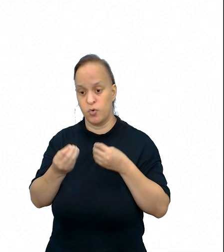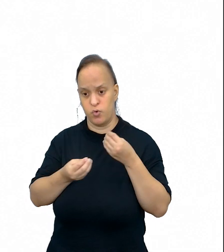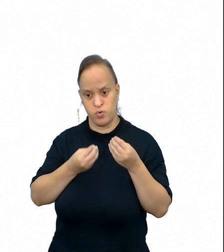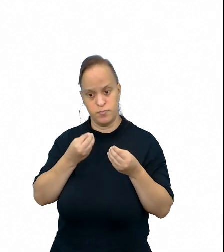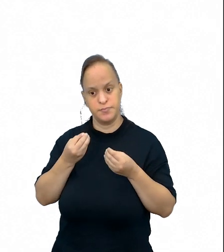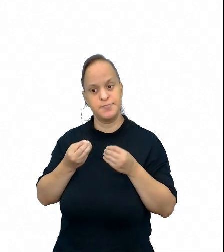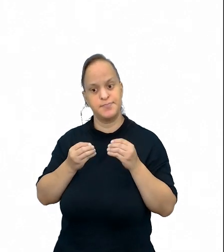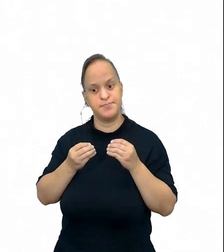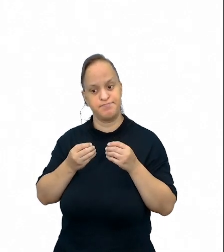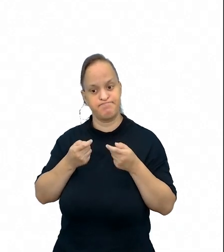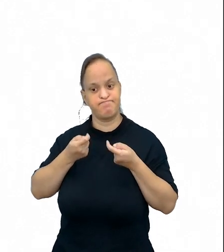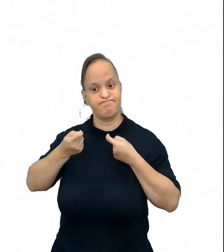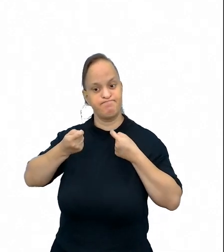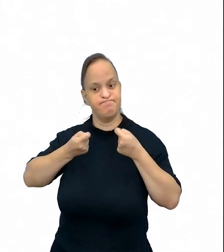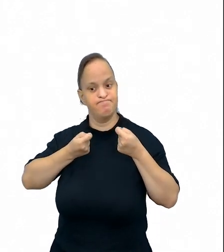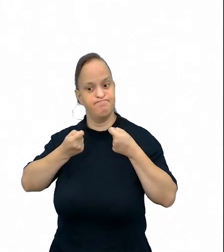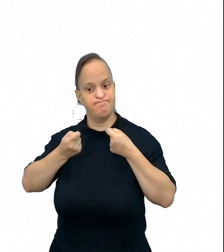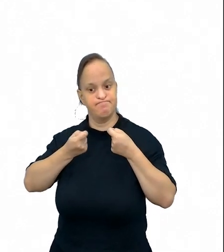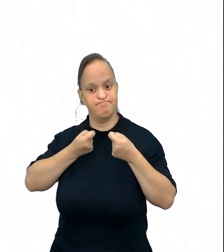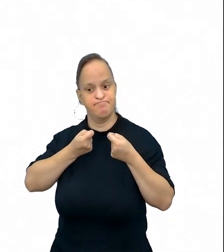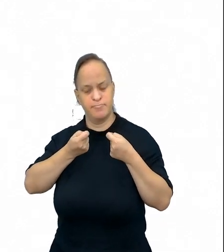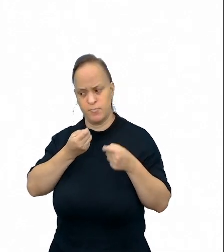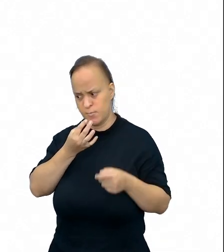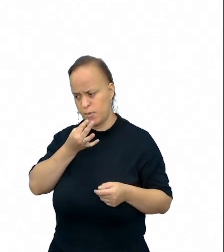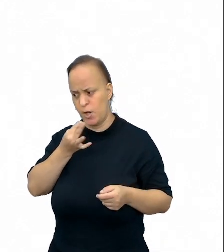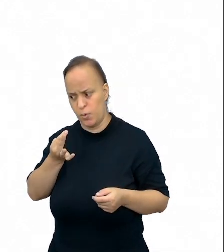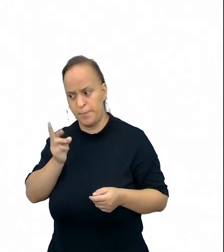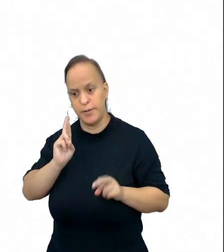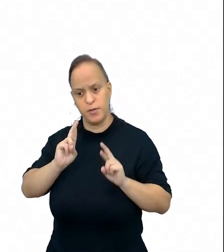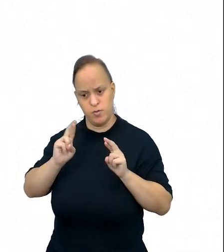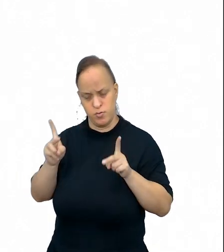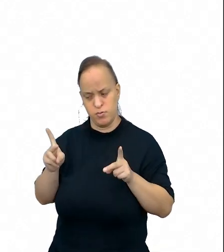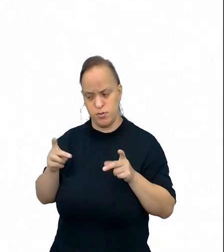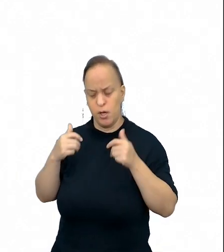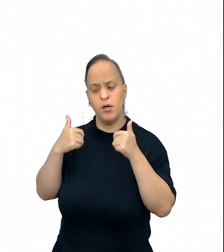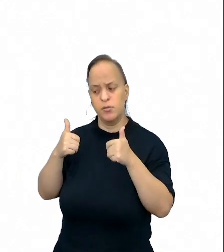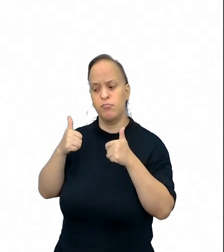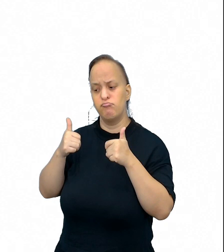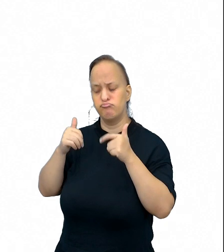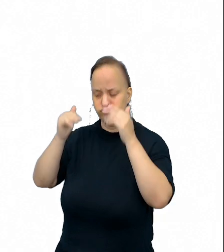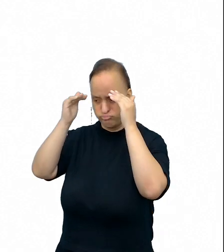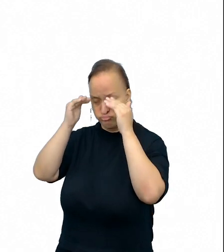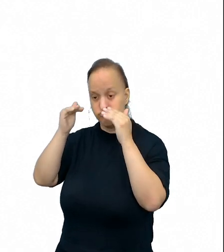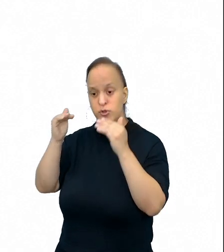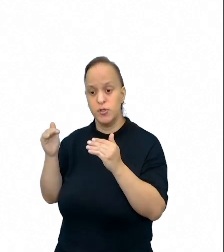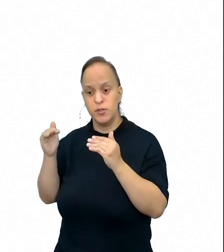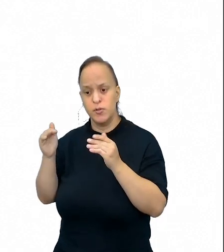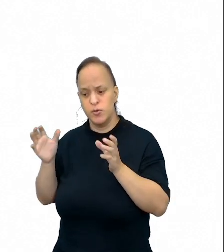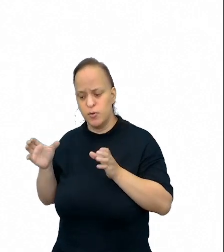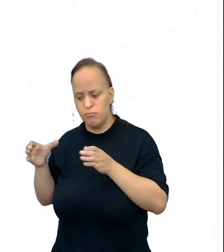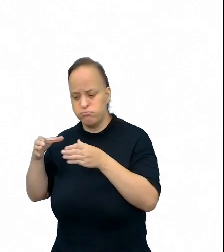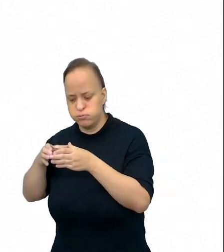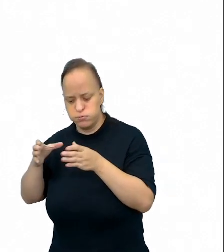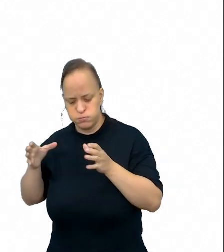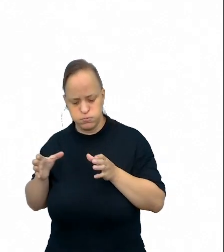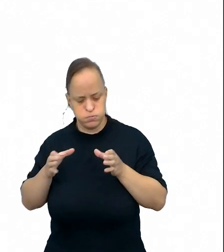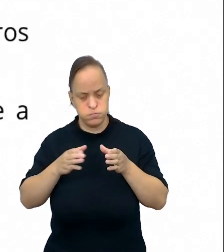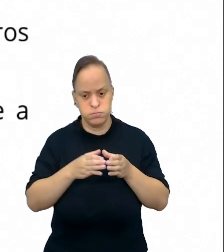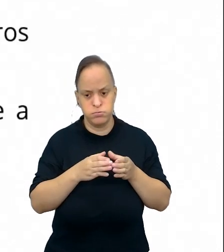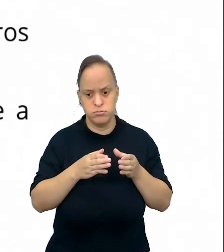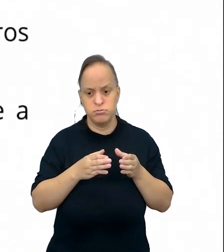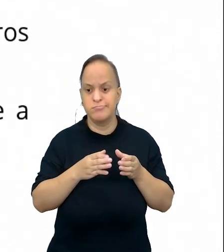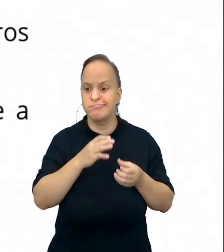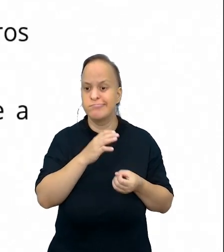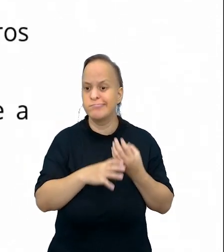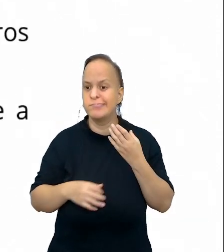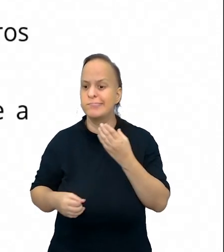dos outros, né? Aqui a gente tem aqui um desenhinho, né, sobre como os grupos podem ser formados, com 2 debatedores, e